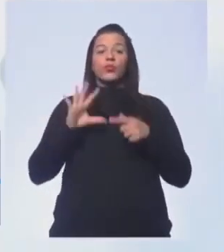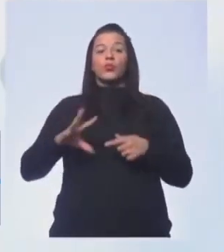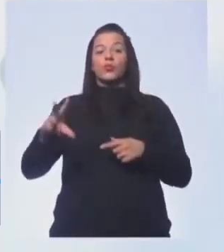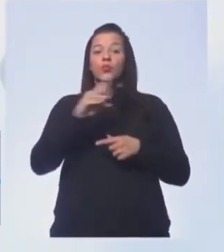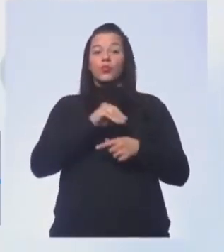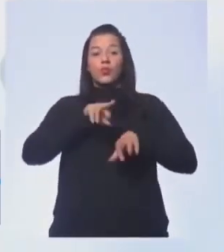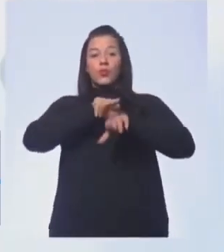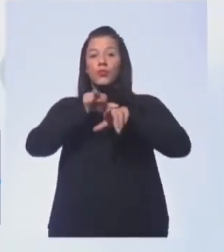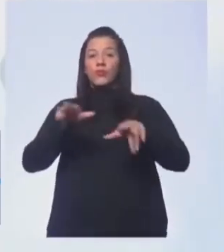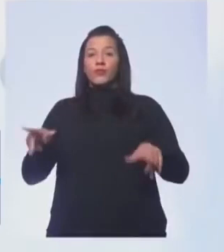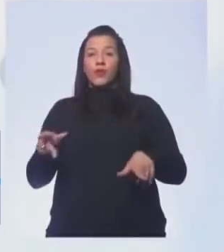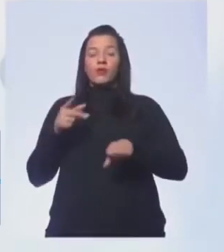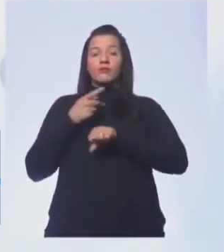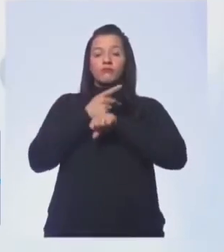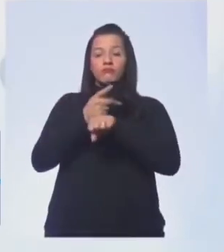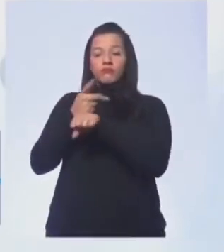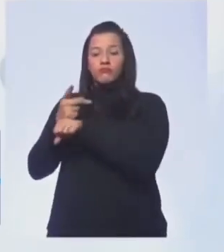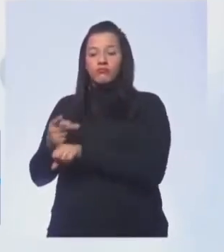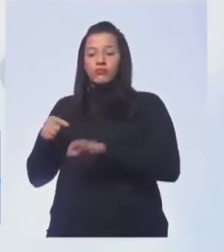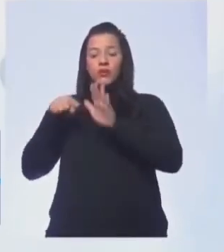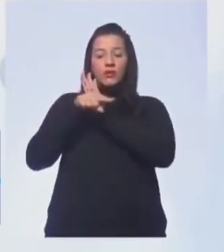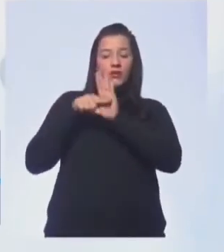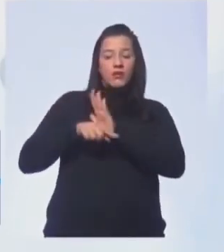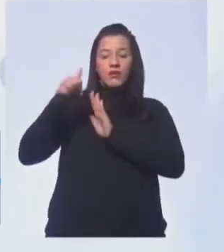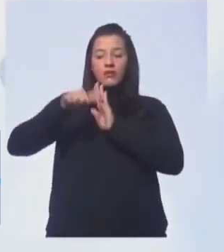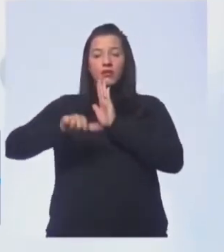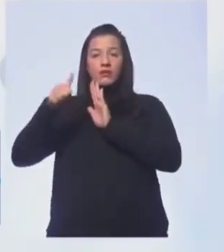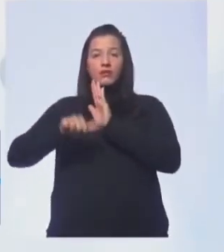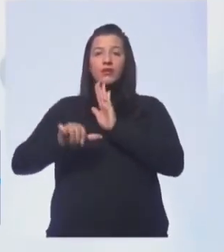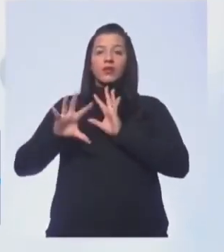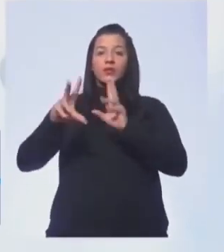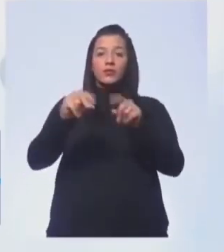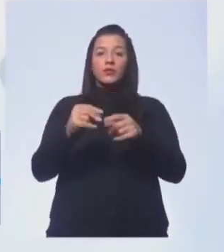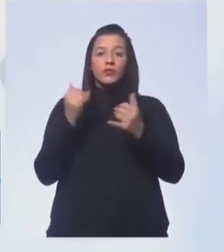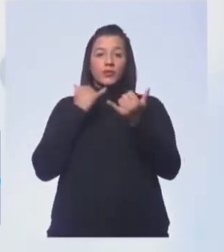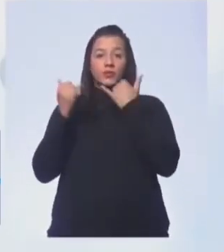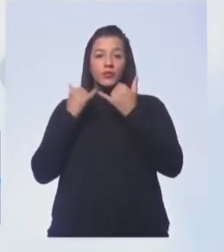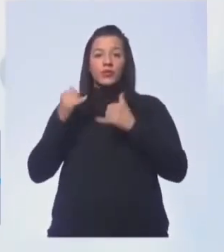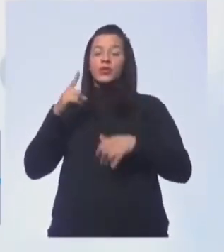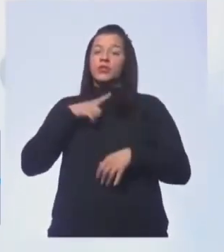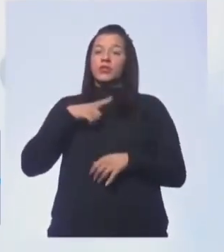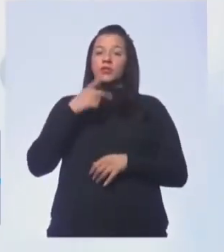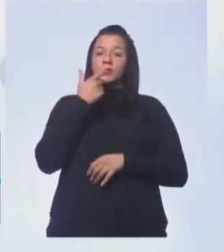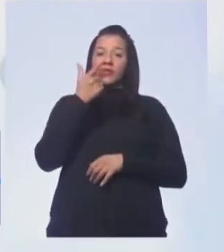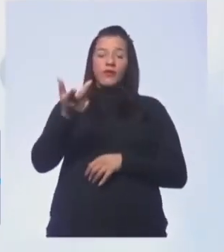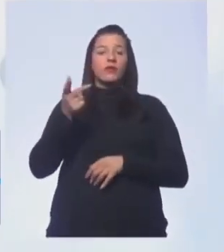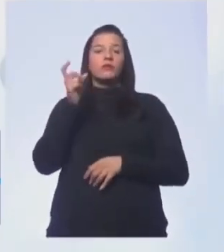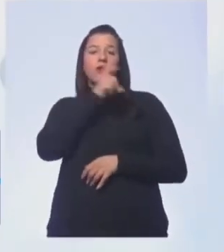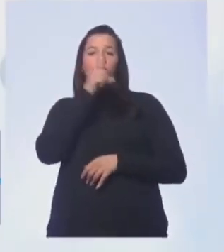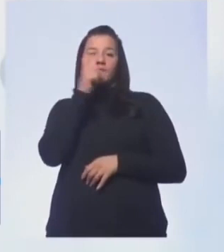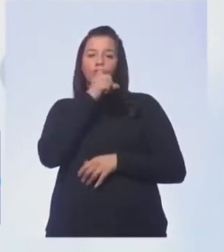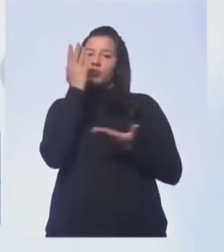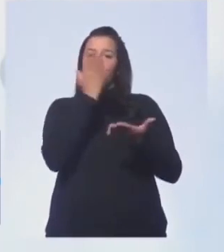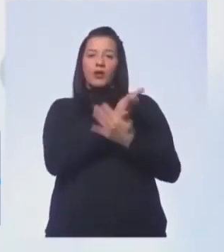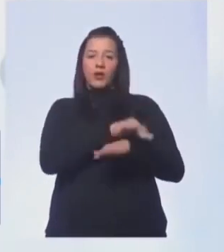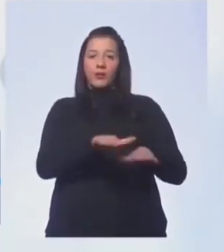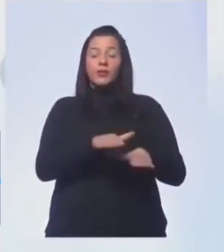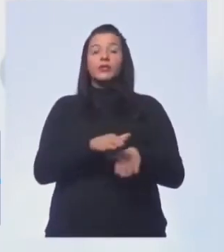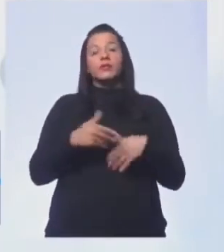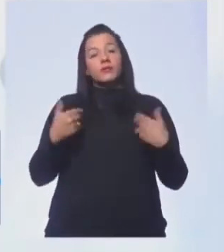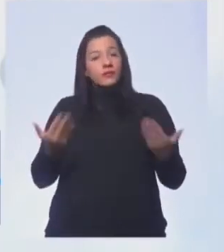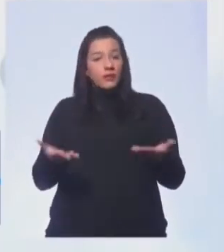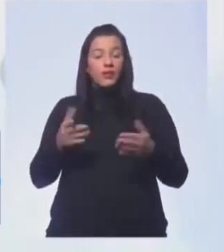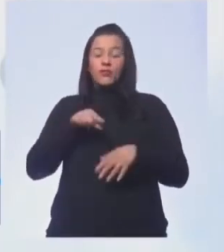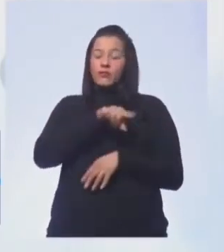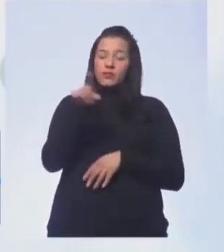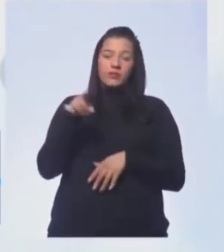buscou várias outras fontes para poder analisar o mesmo assunto, já vai achar informações que desmentem, né? Esse absurdo. Então, é